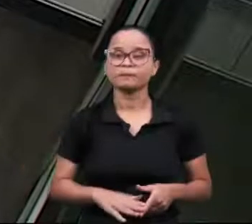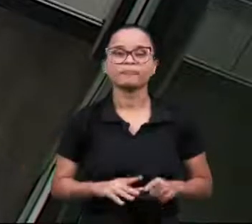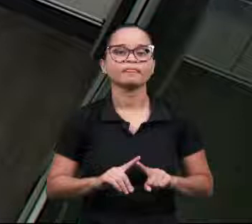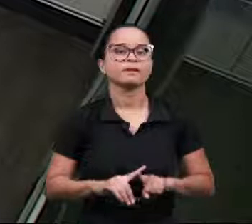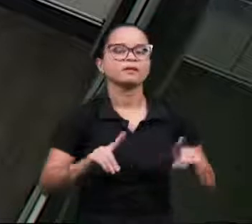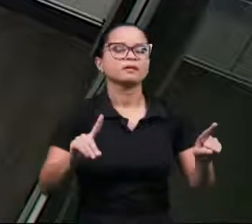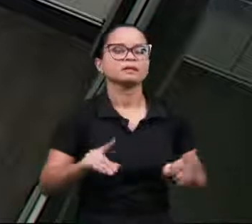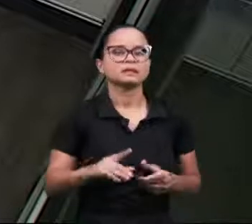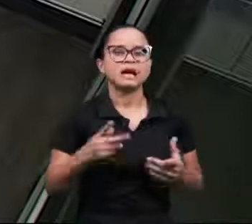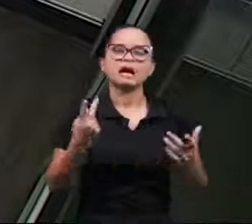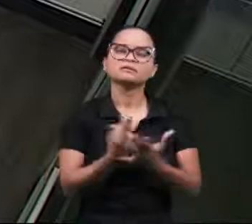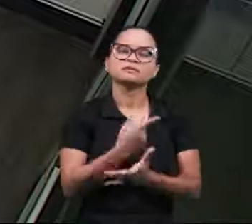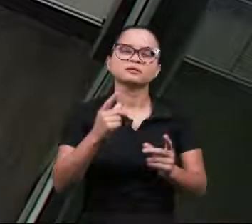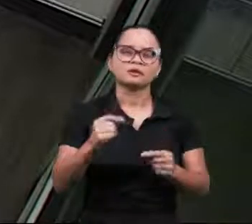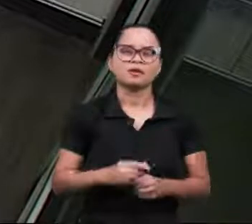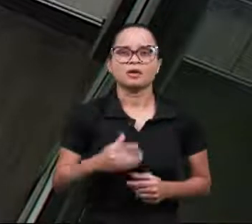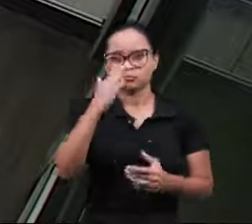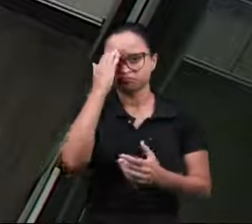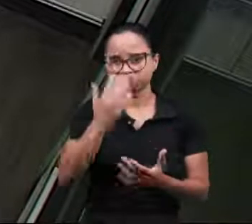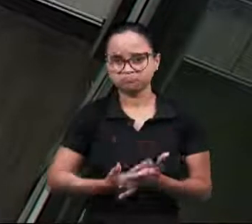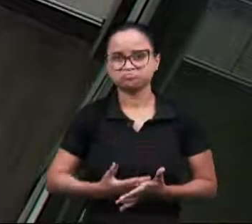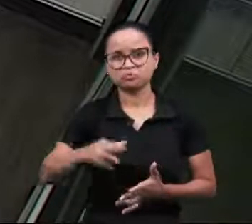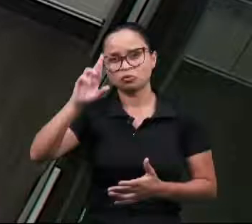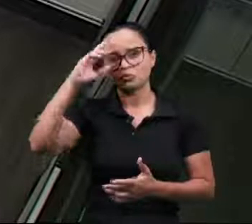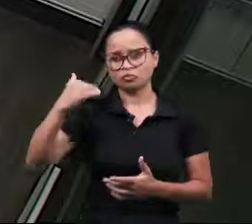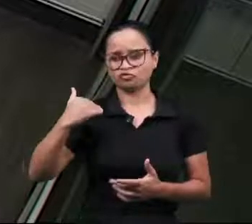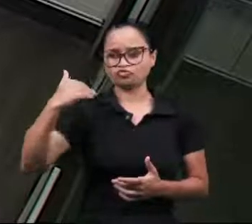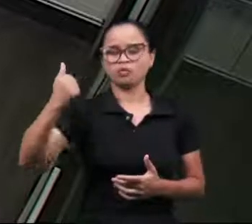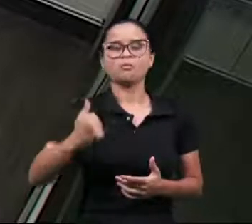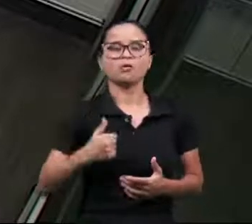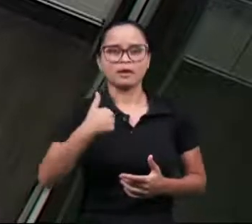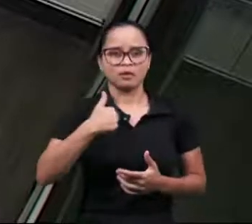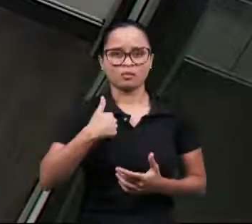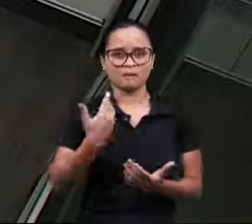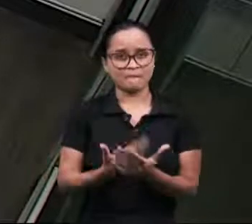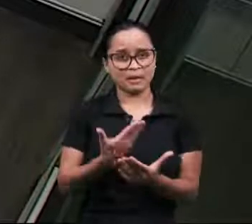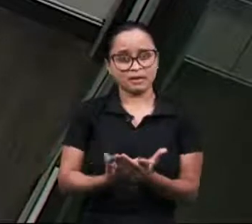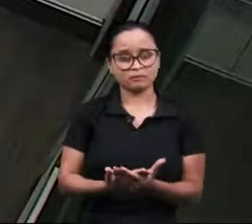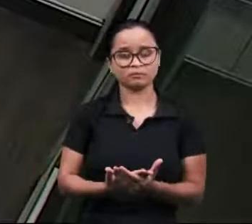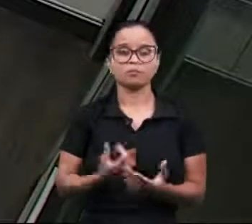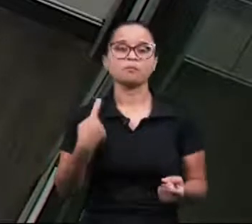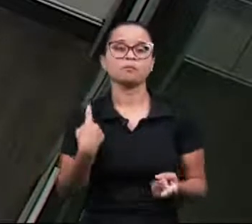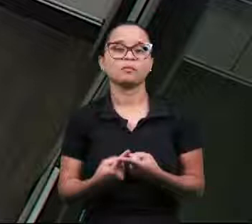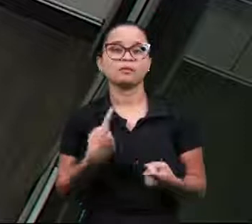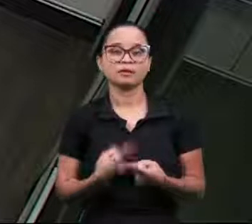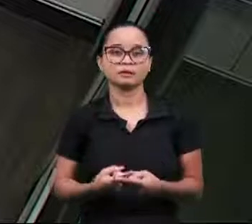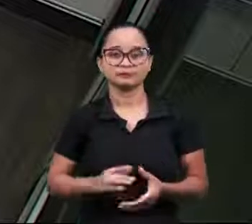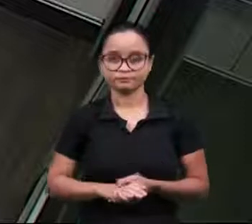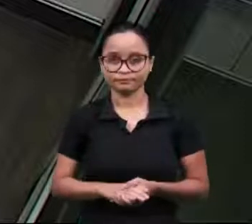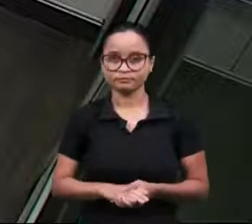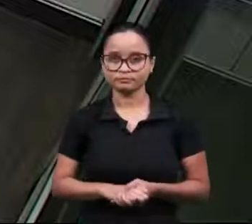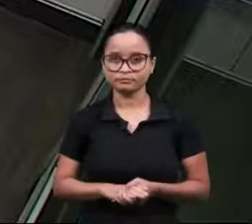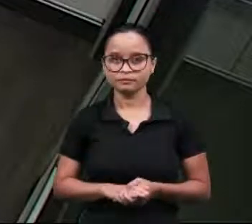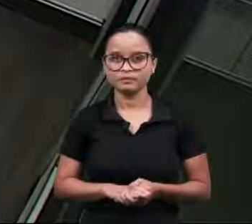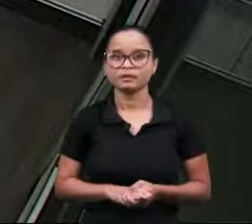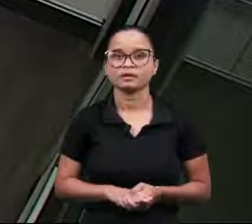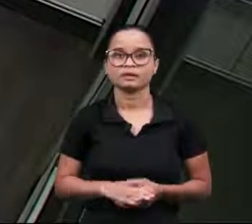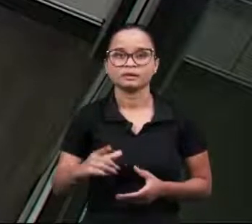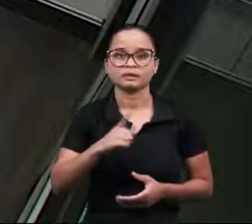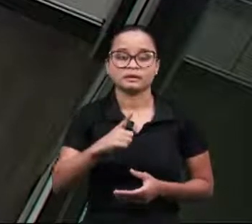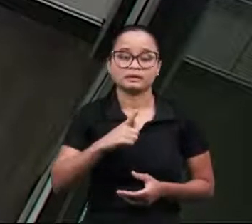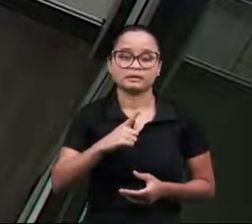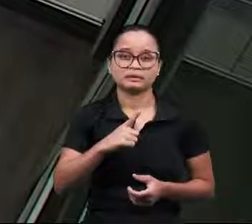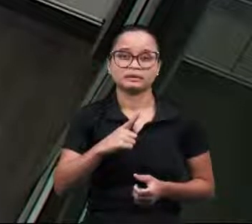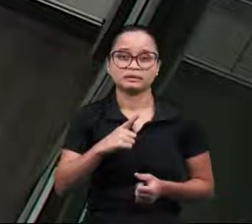me chamou para essa aula exatamente pela questão desse caminho, né? Pelo